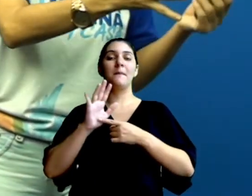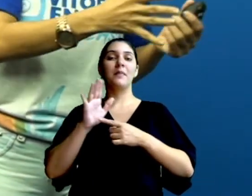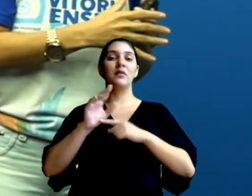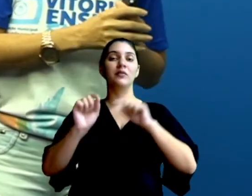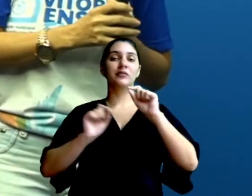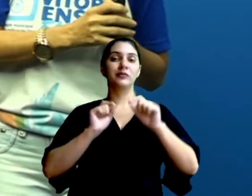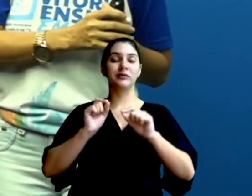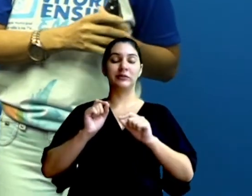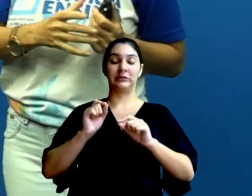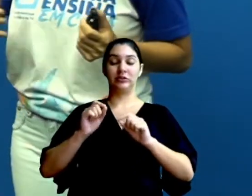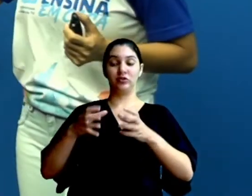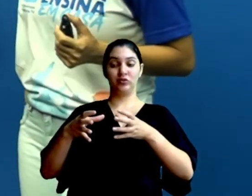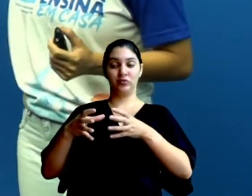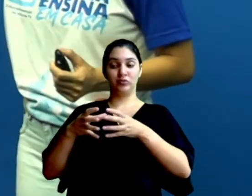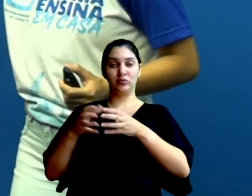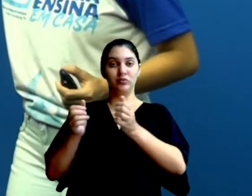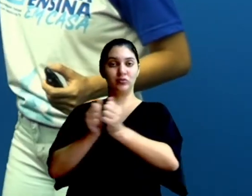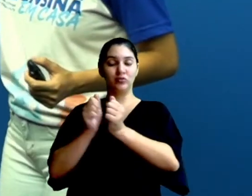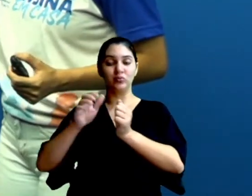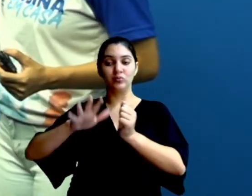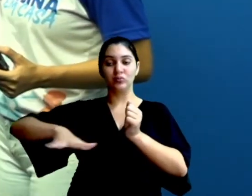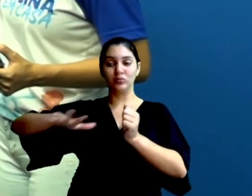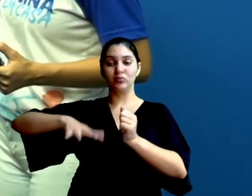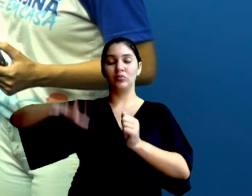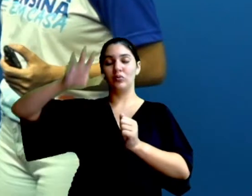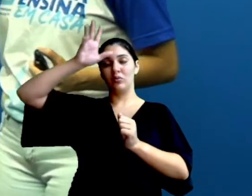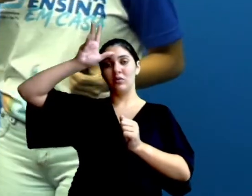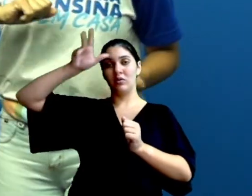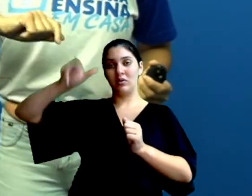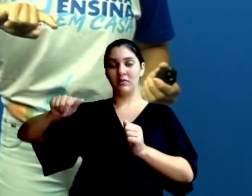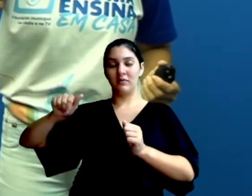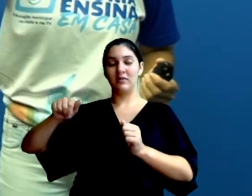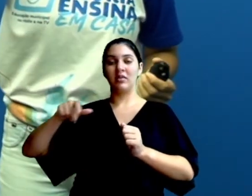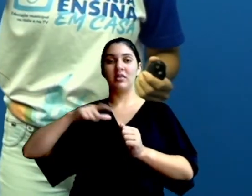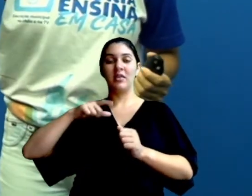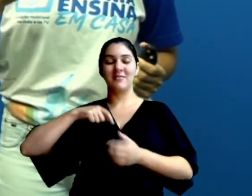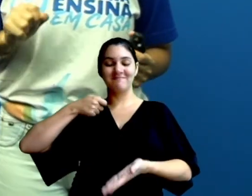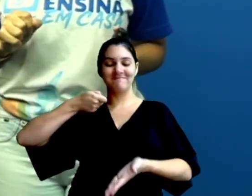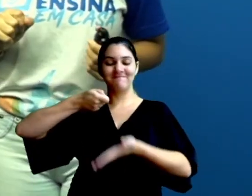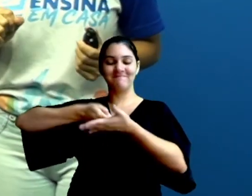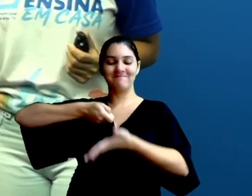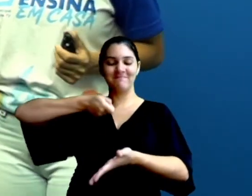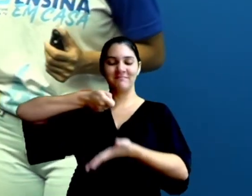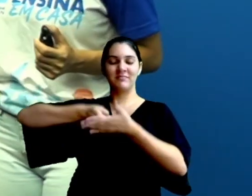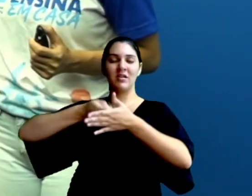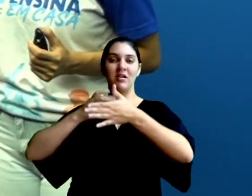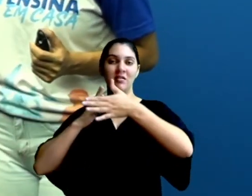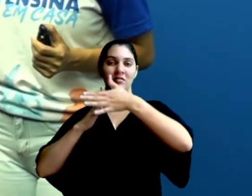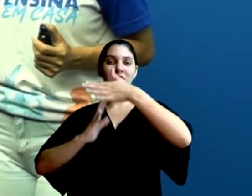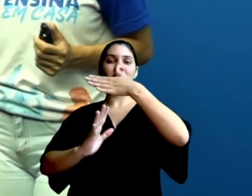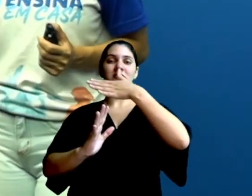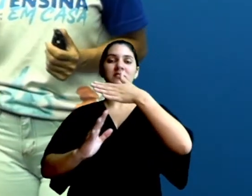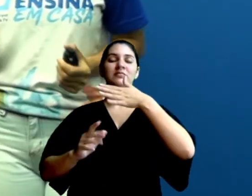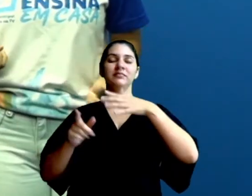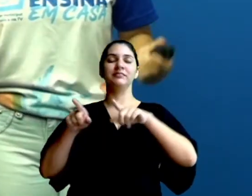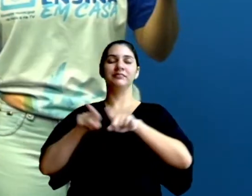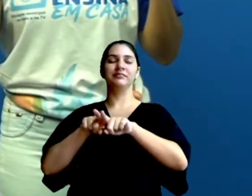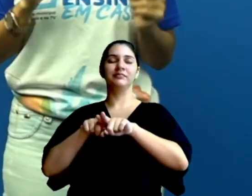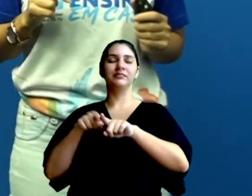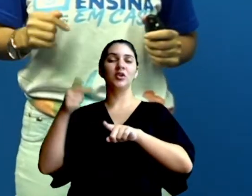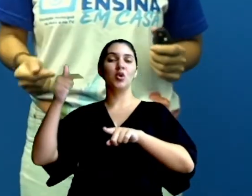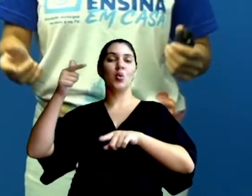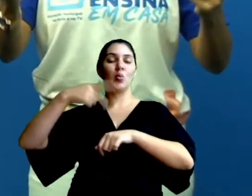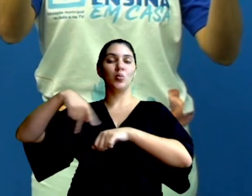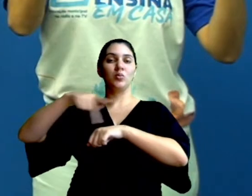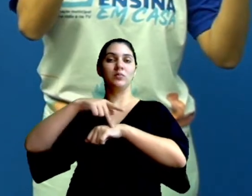entrepostos com o continente africano e se dá um tipo forçado de migração, a migração internacional